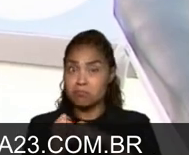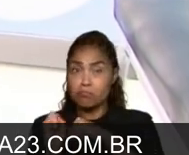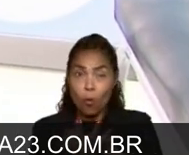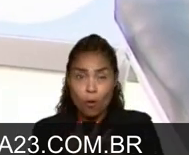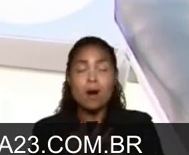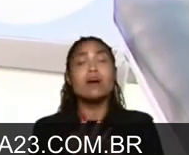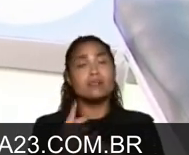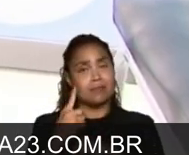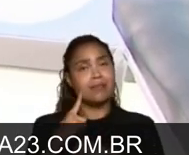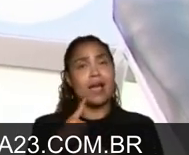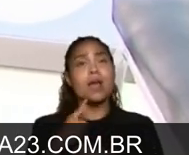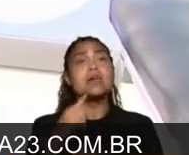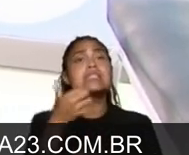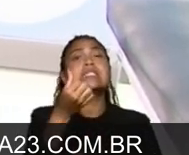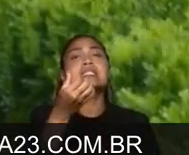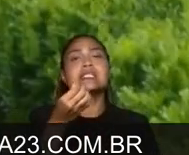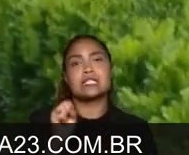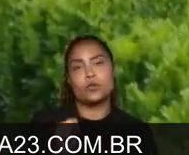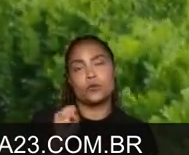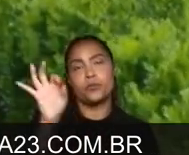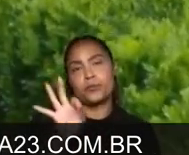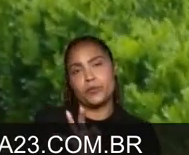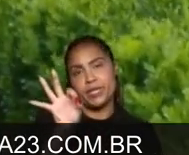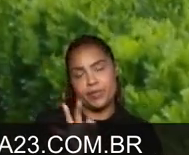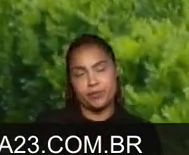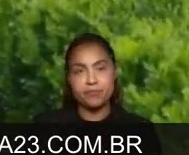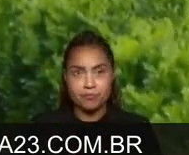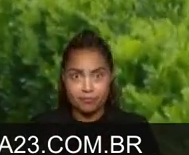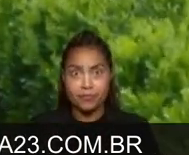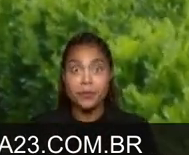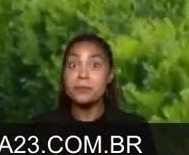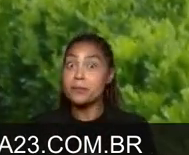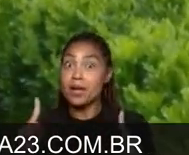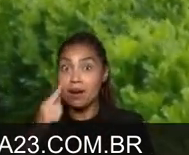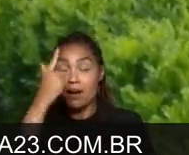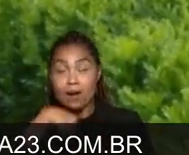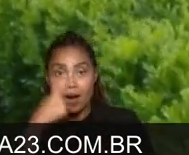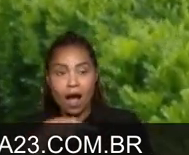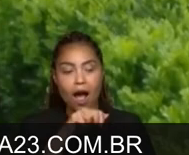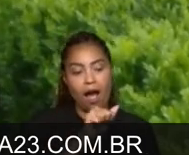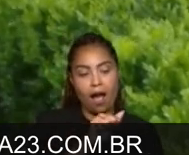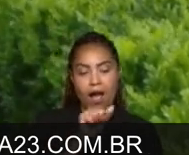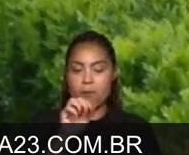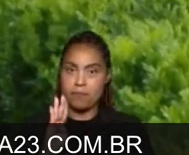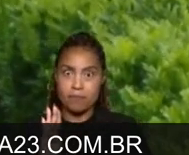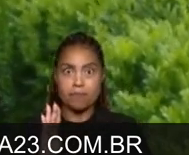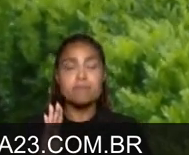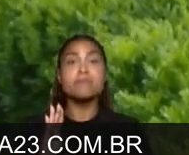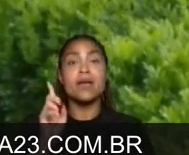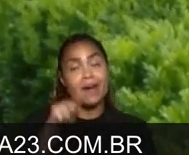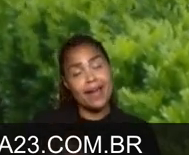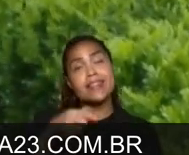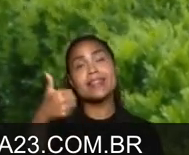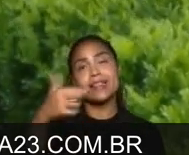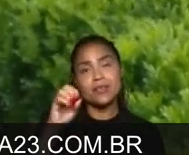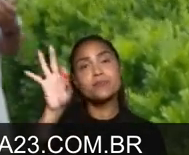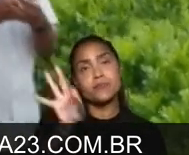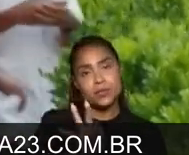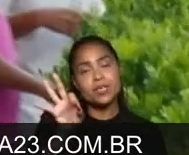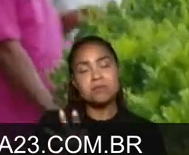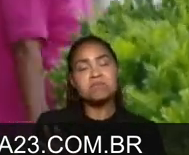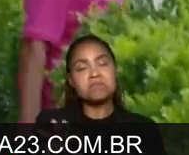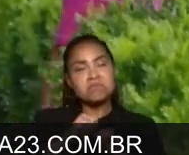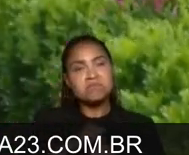trás de 68% das infecções. Já as influências A e B são a causa de quase 10% das